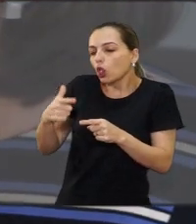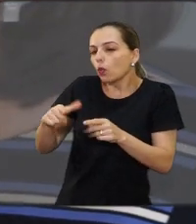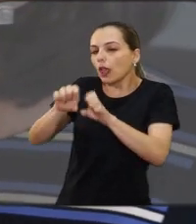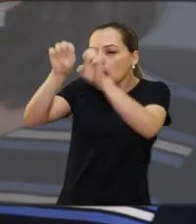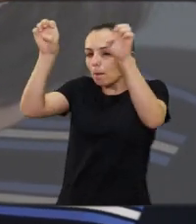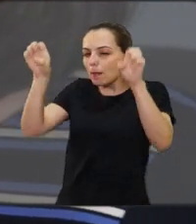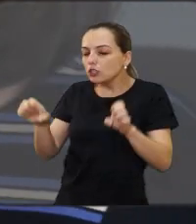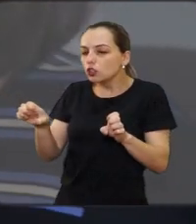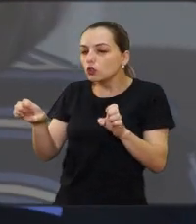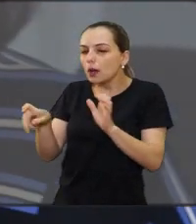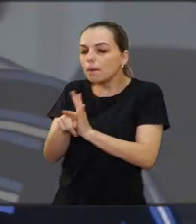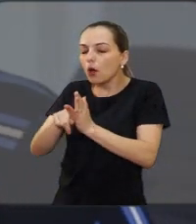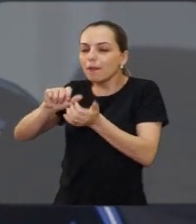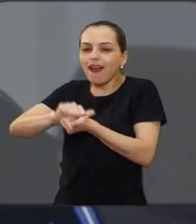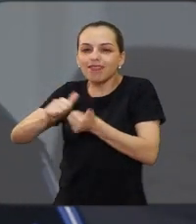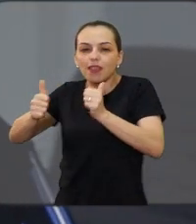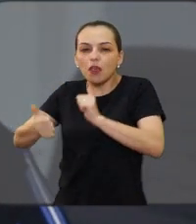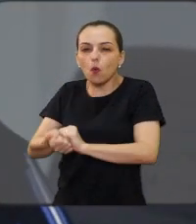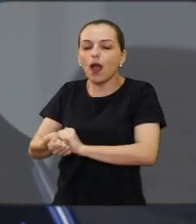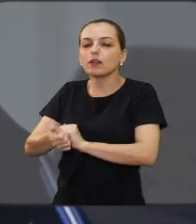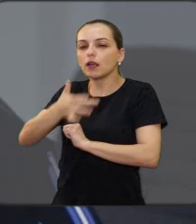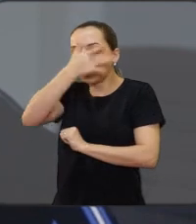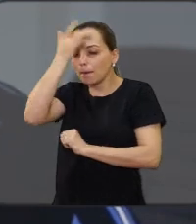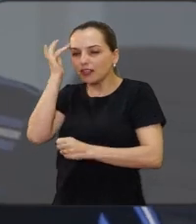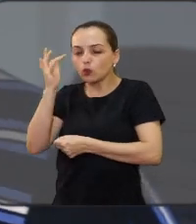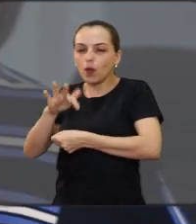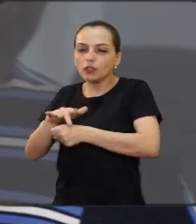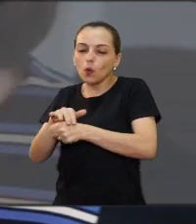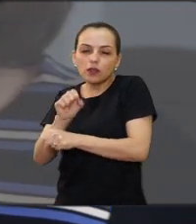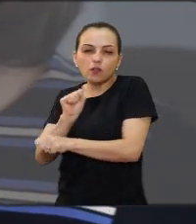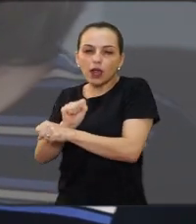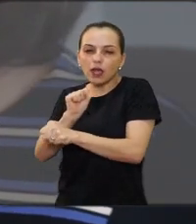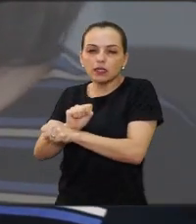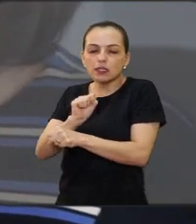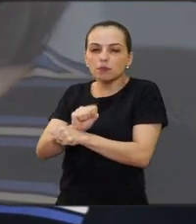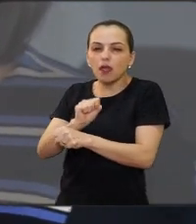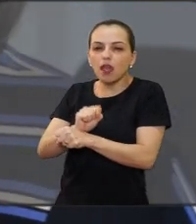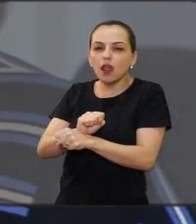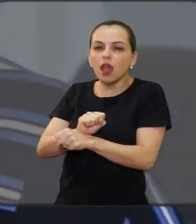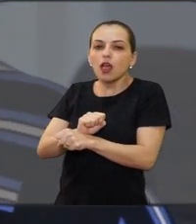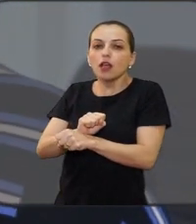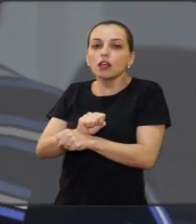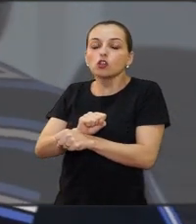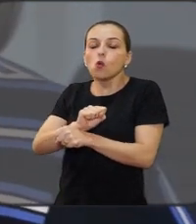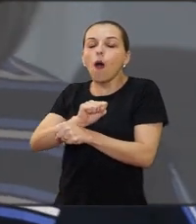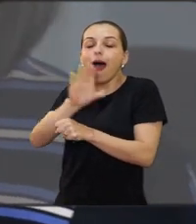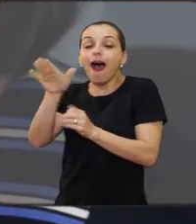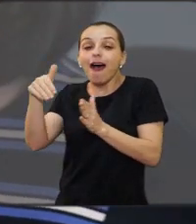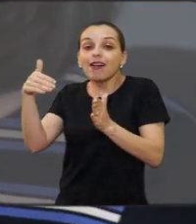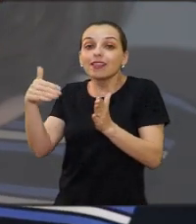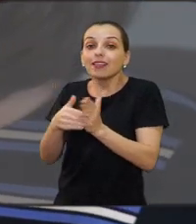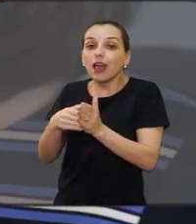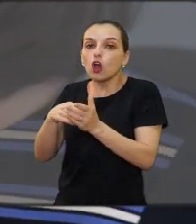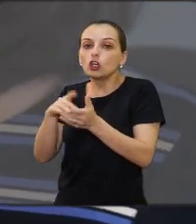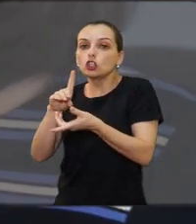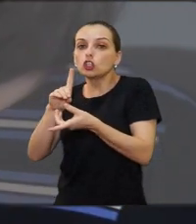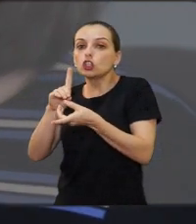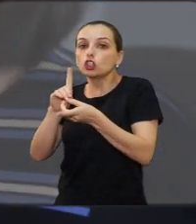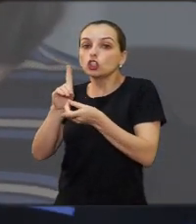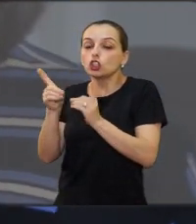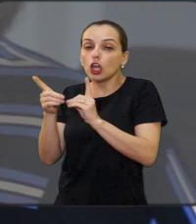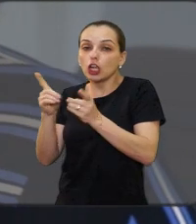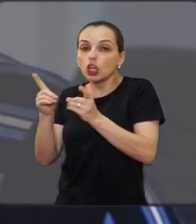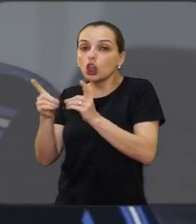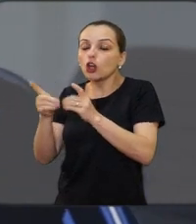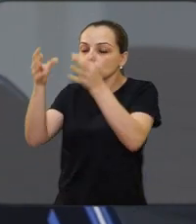adequada de hotelaria para que os pacientes possam ficar aguardando 12 até 24 horas até a confirmação do diagnóstico para